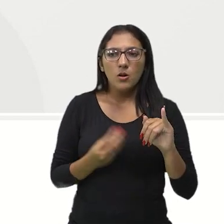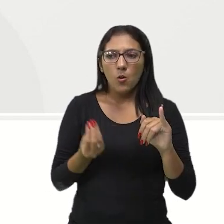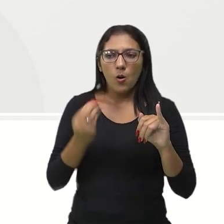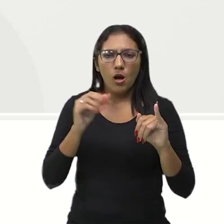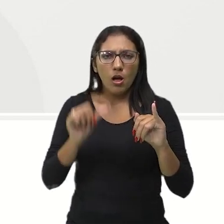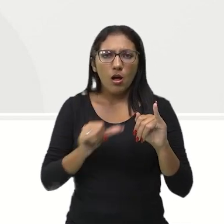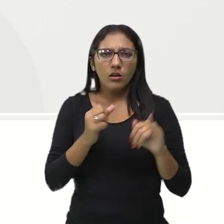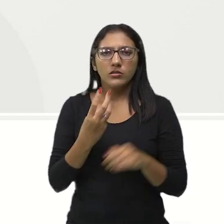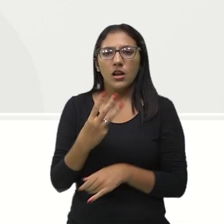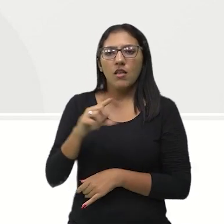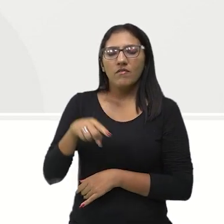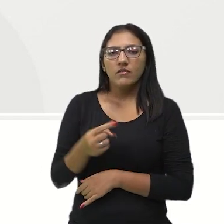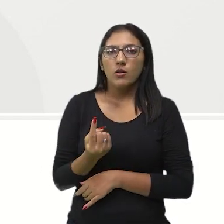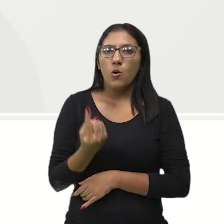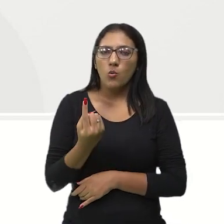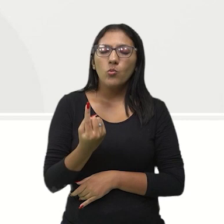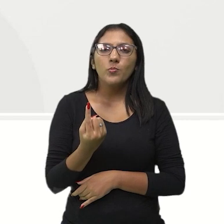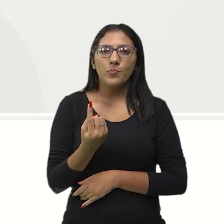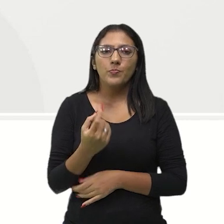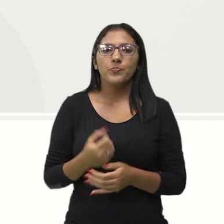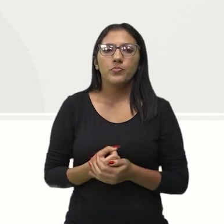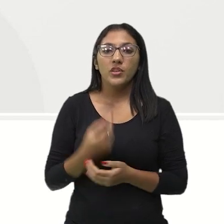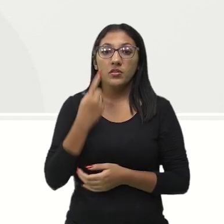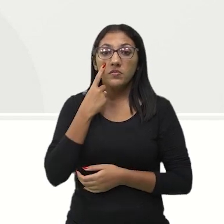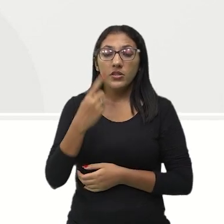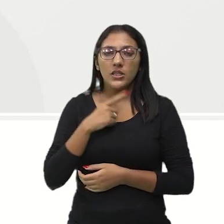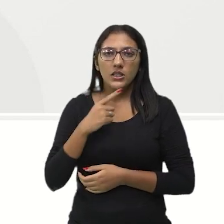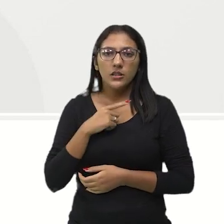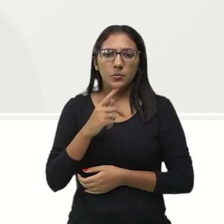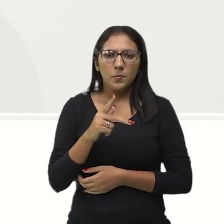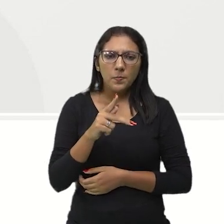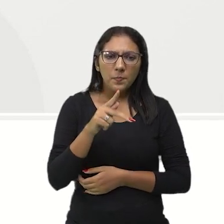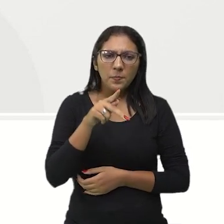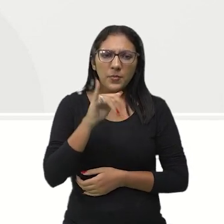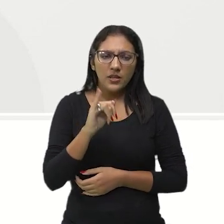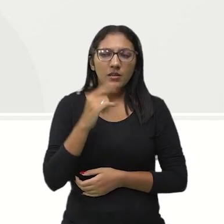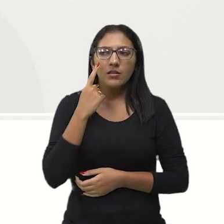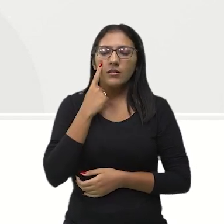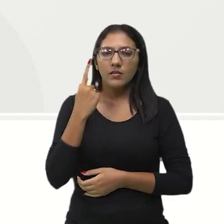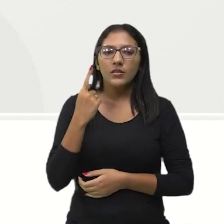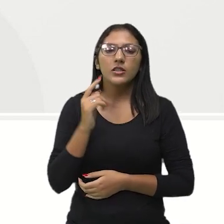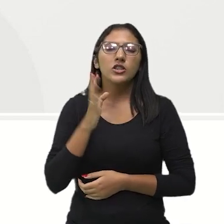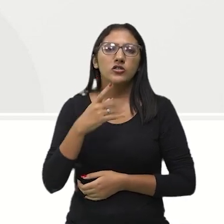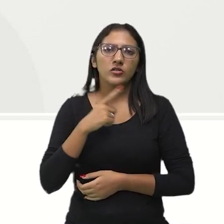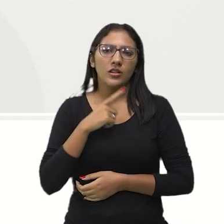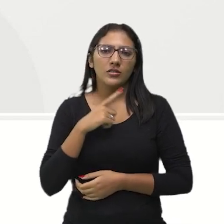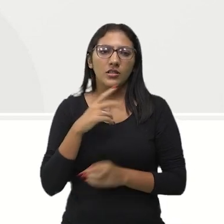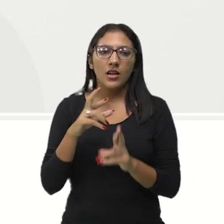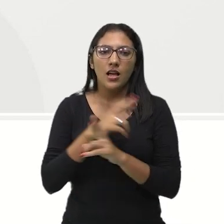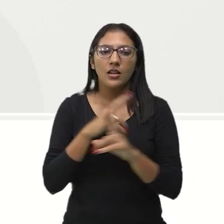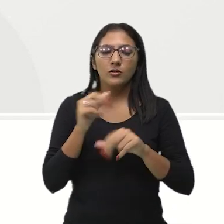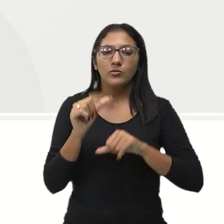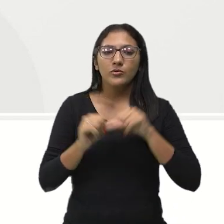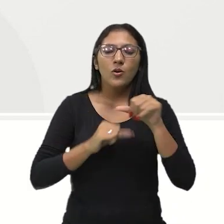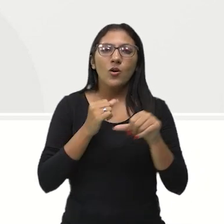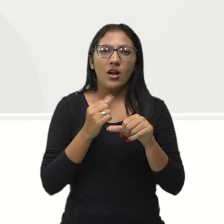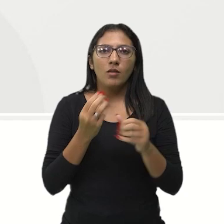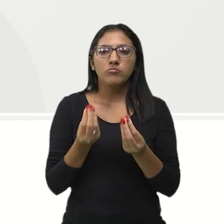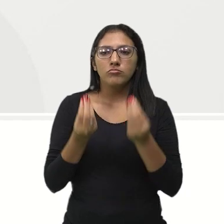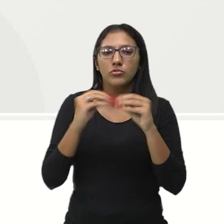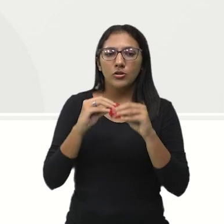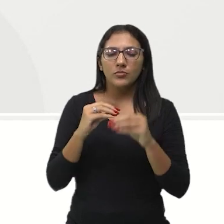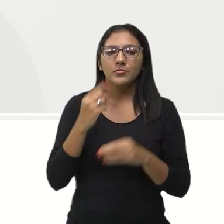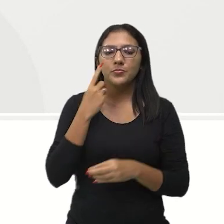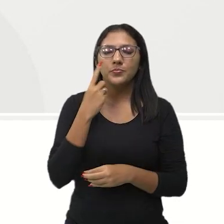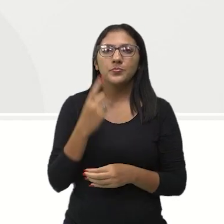onde tiver π não substitui por 3,1. Então, vai ficar assim, ó, comprimento igual 2 vezes